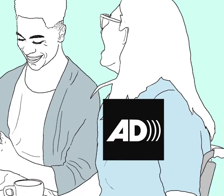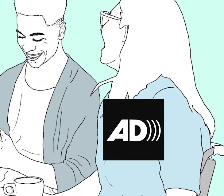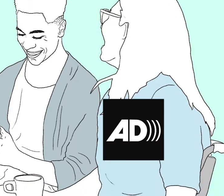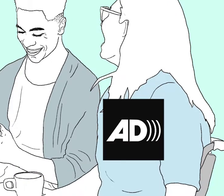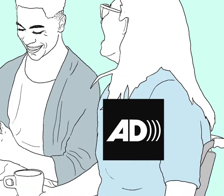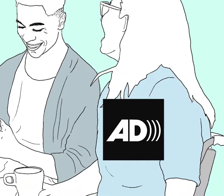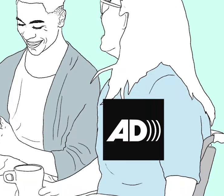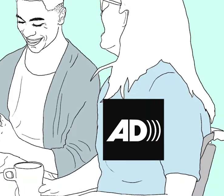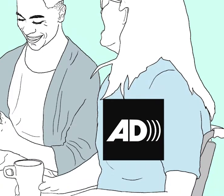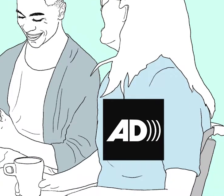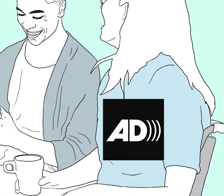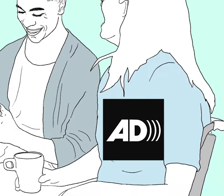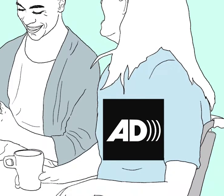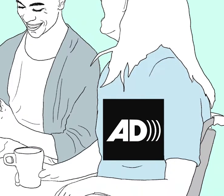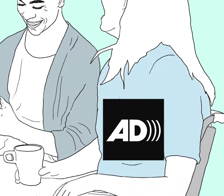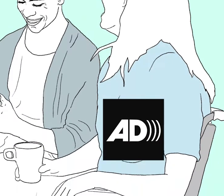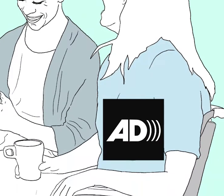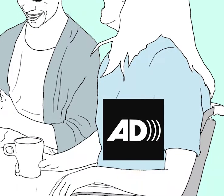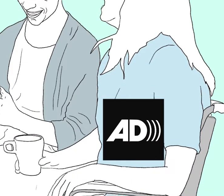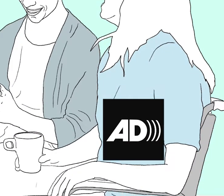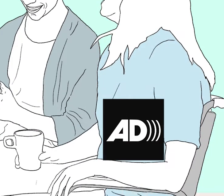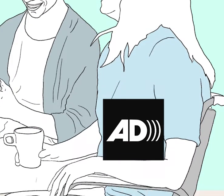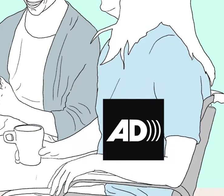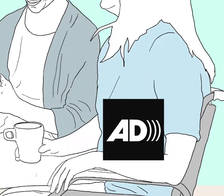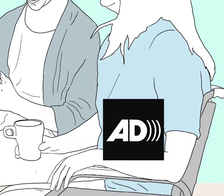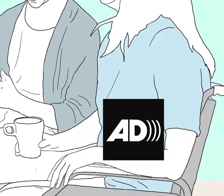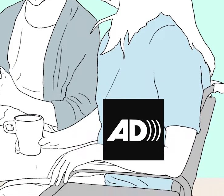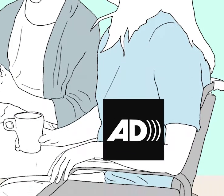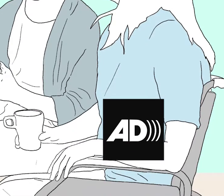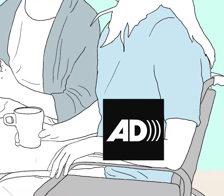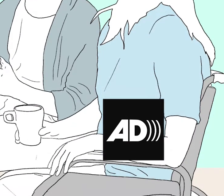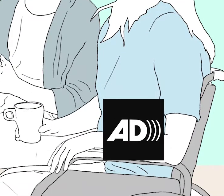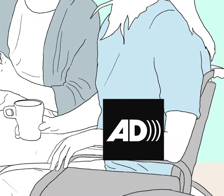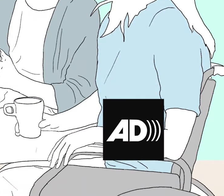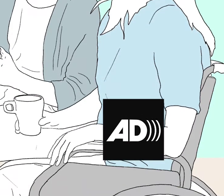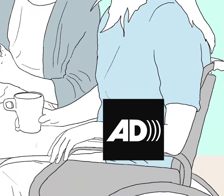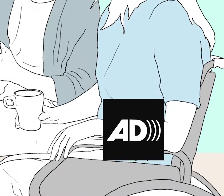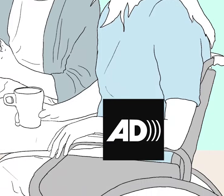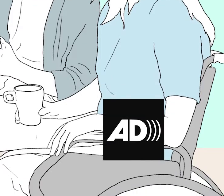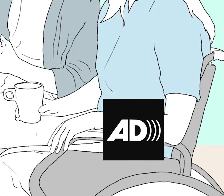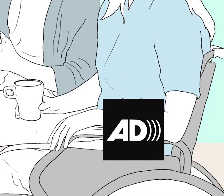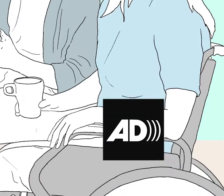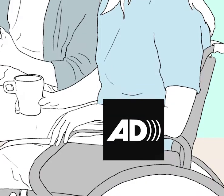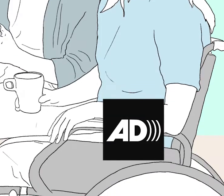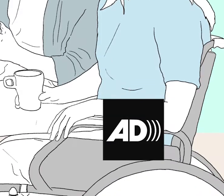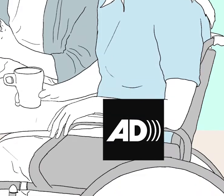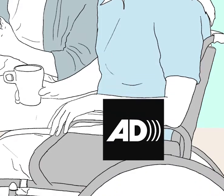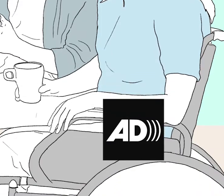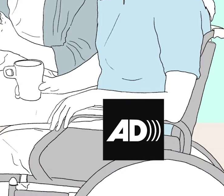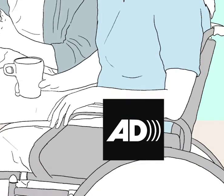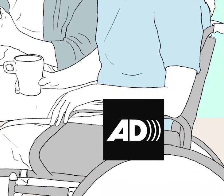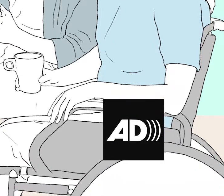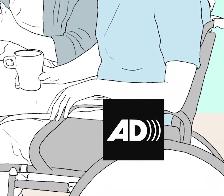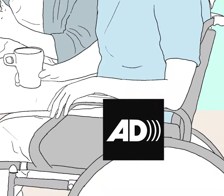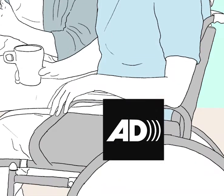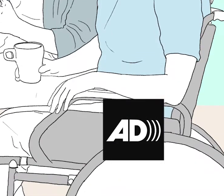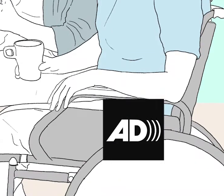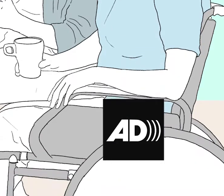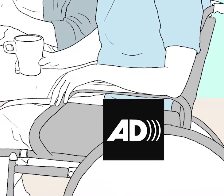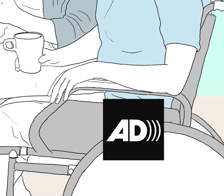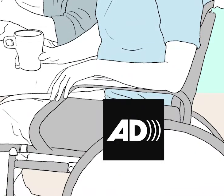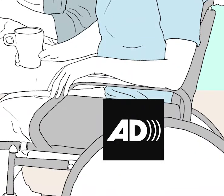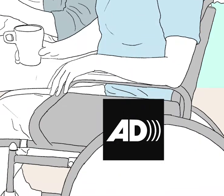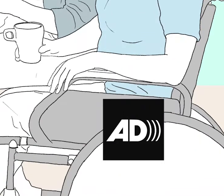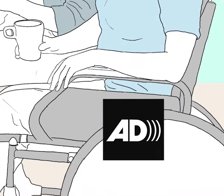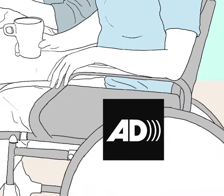de diálogo, como nas histórias em quadrinhos. À esquerda, uma mulher de pé e com uma tala no joelho se apoia